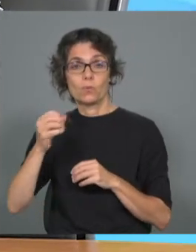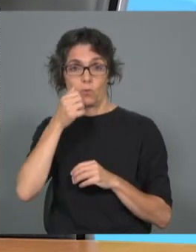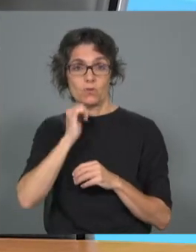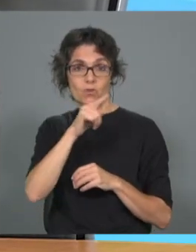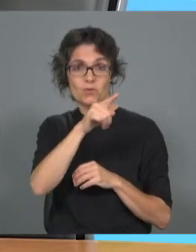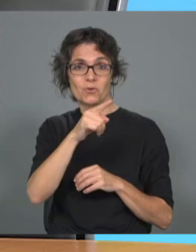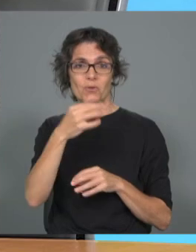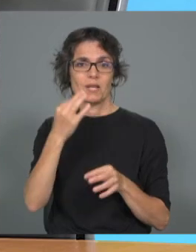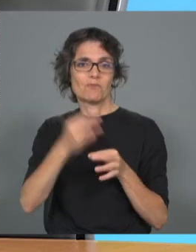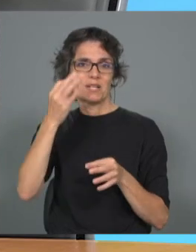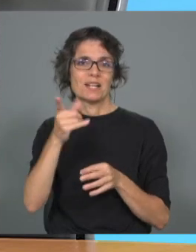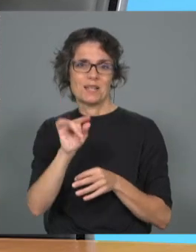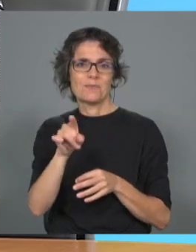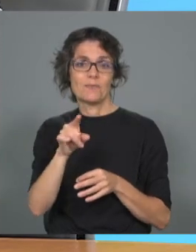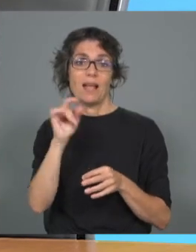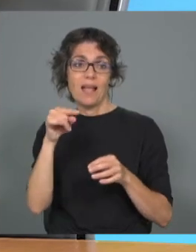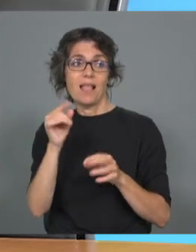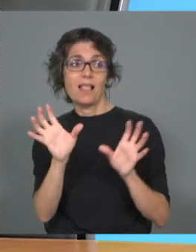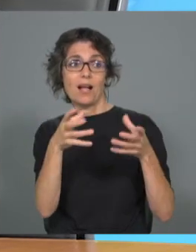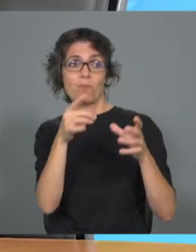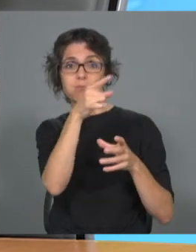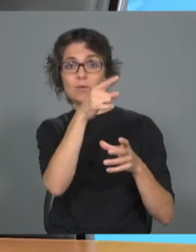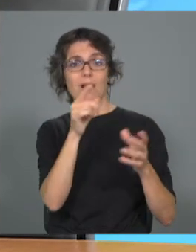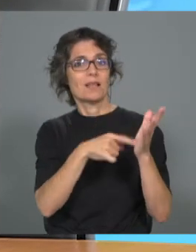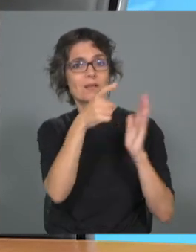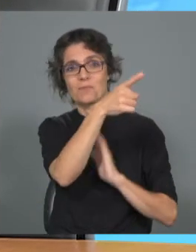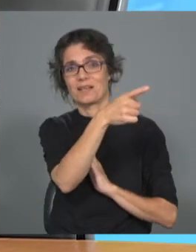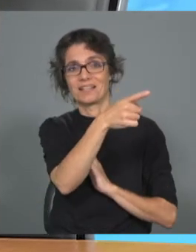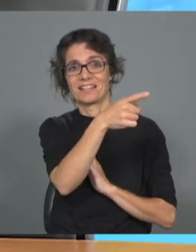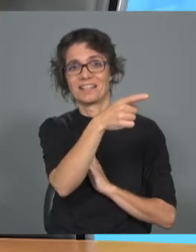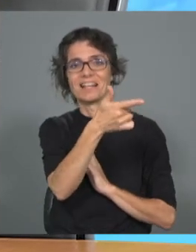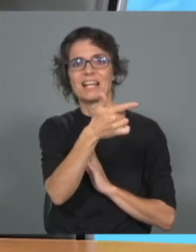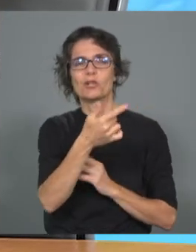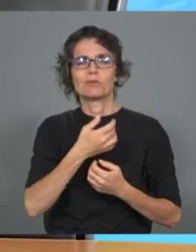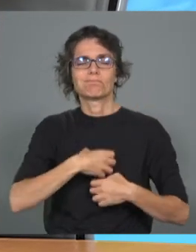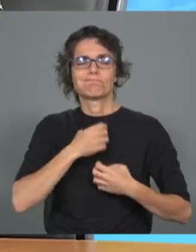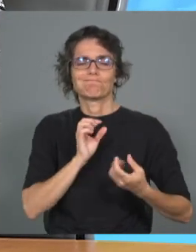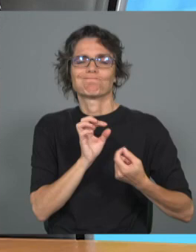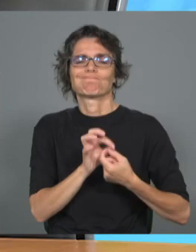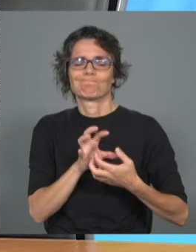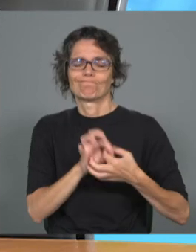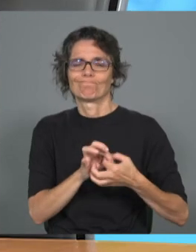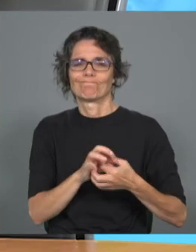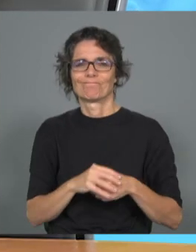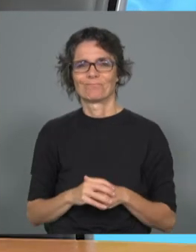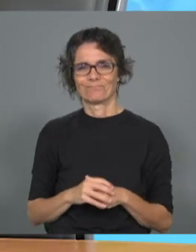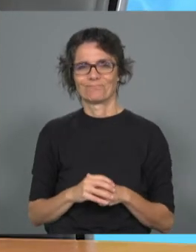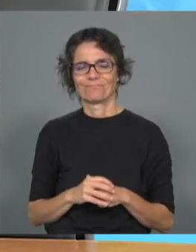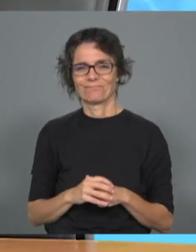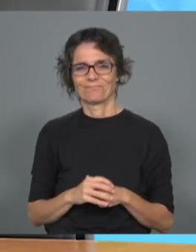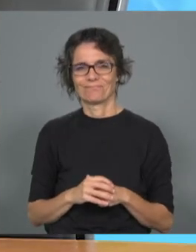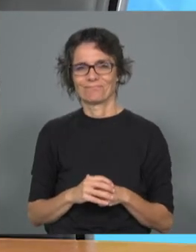sobretudo, para as Américas. E é uma forma de nos aproximarmos e de fazermos aqui a interligação entre a diáspora